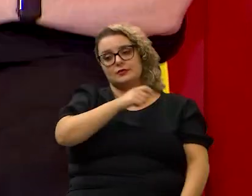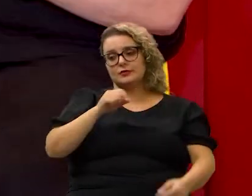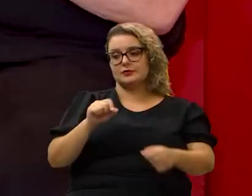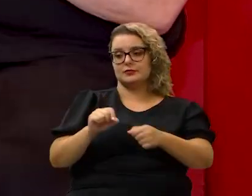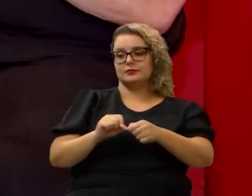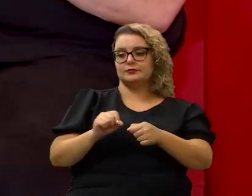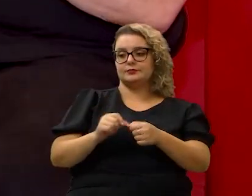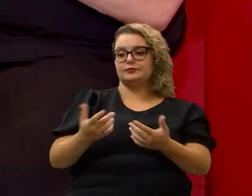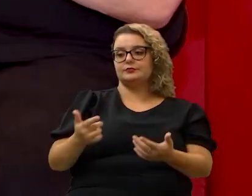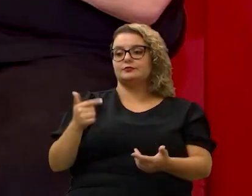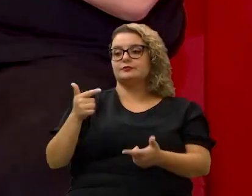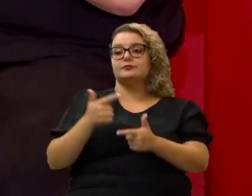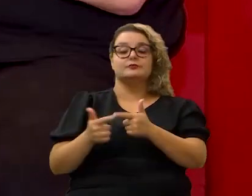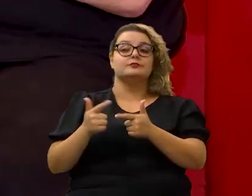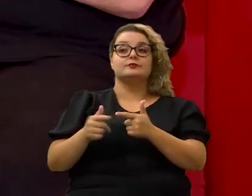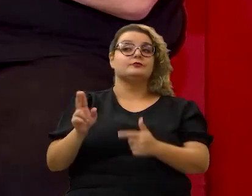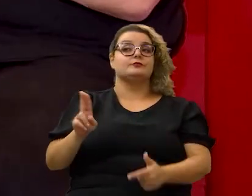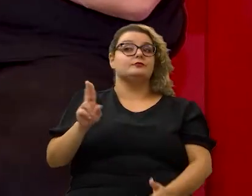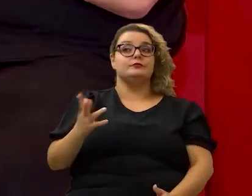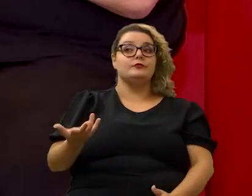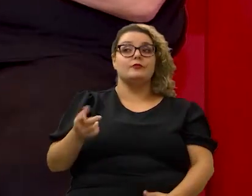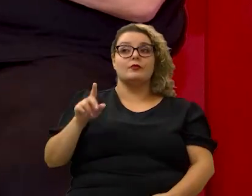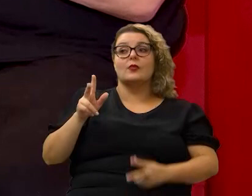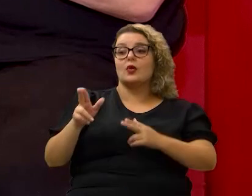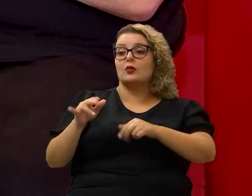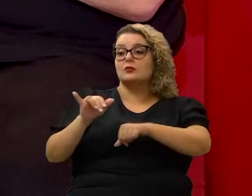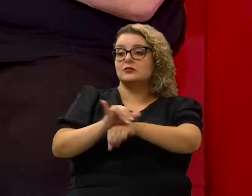Então não há problema em usar como